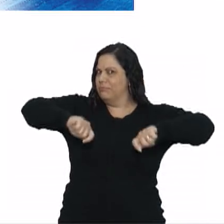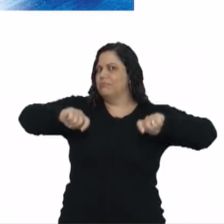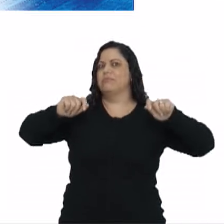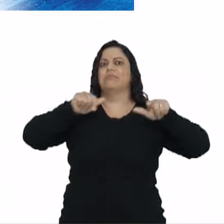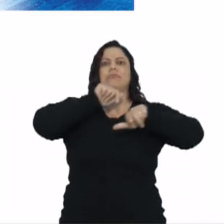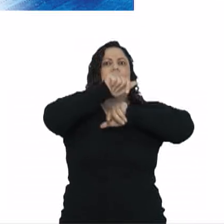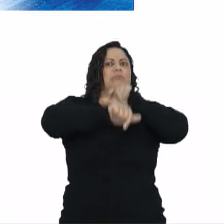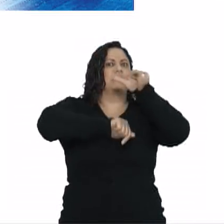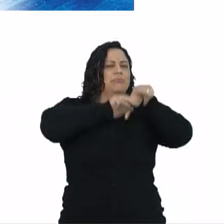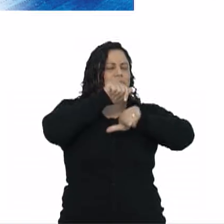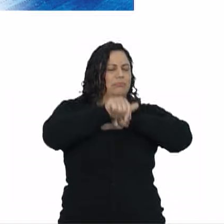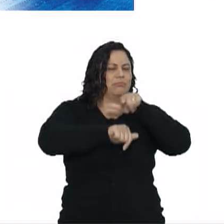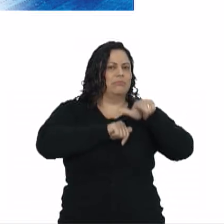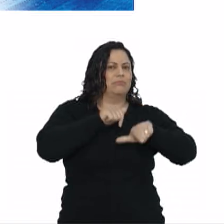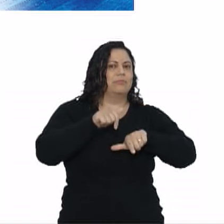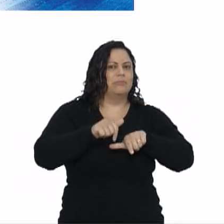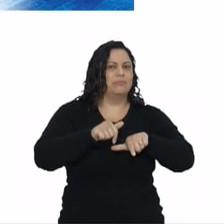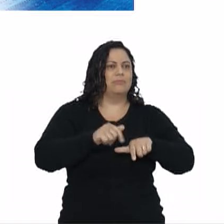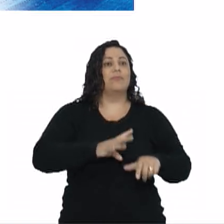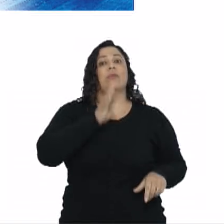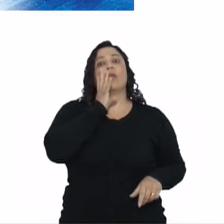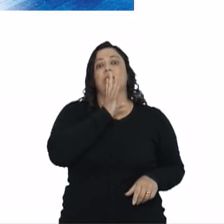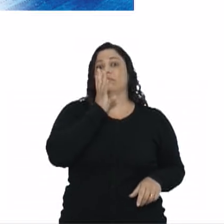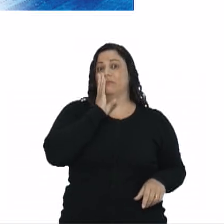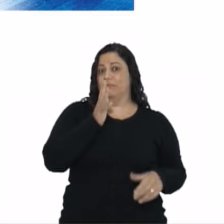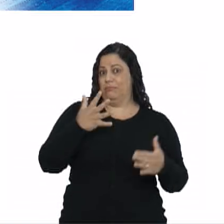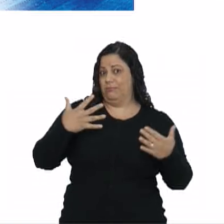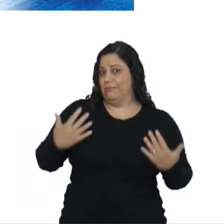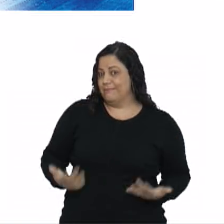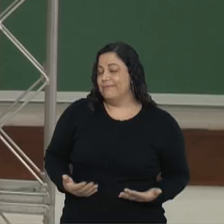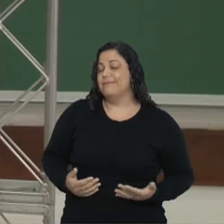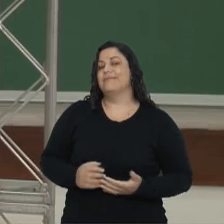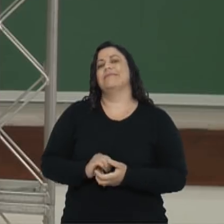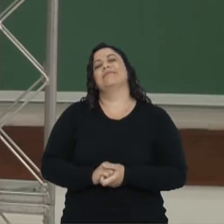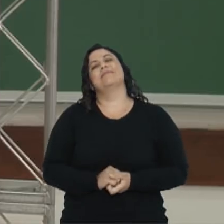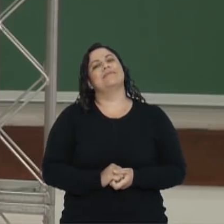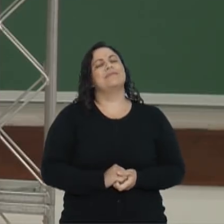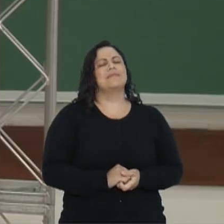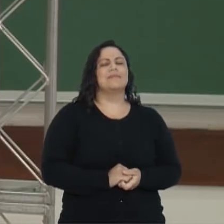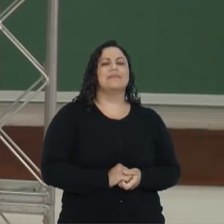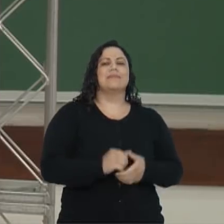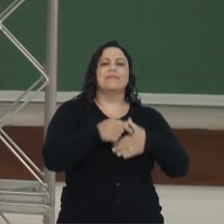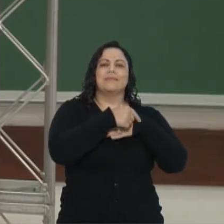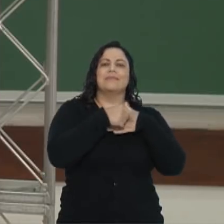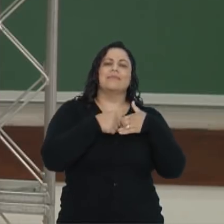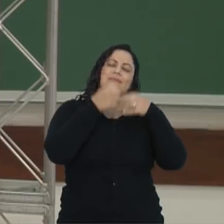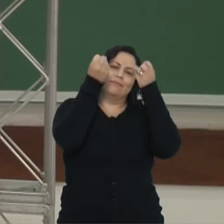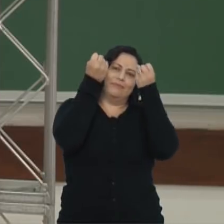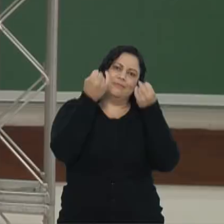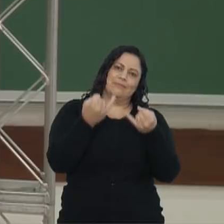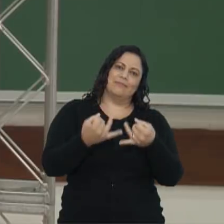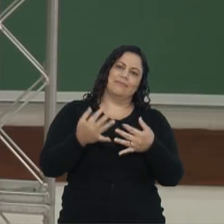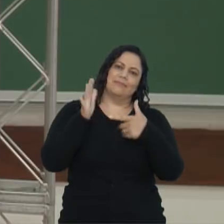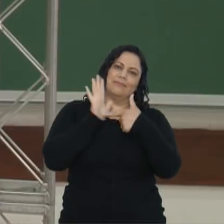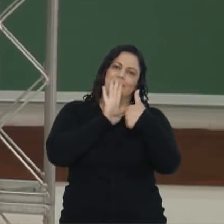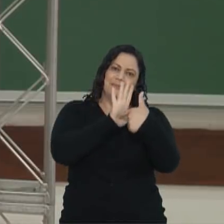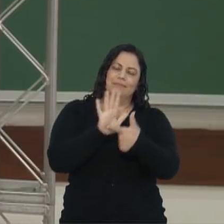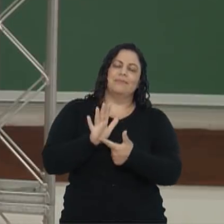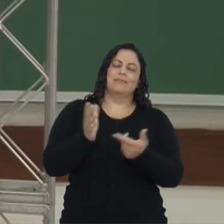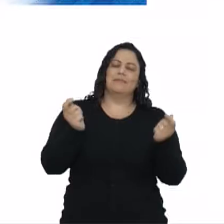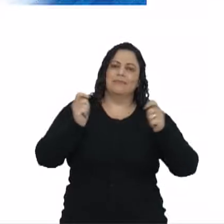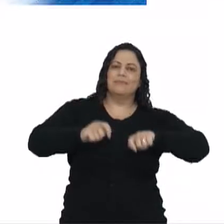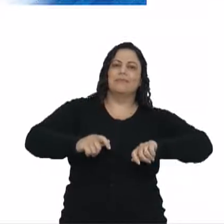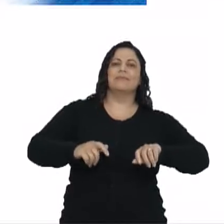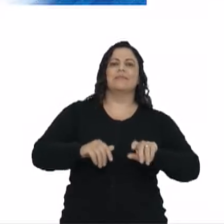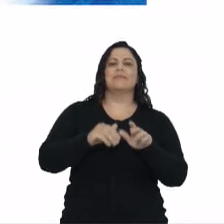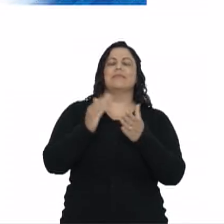trabalho. Olha que bacana, né? Então essa é a discussão que o Domenico traz para nós nesse livro, trouxe, né? Abre aspas